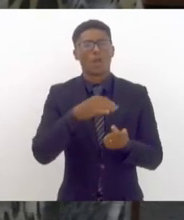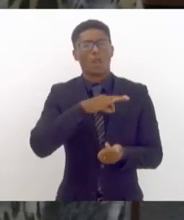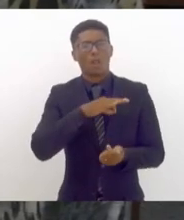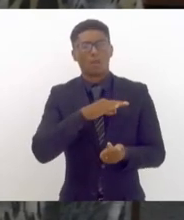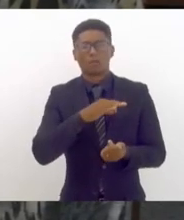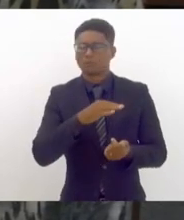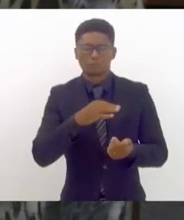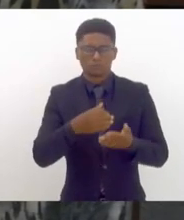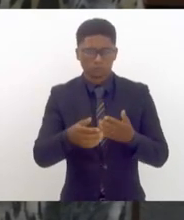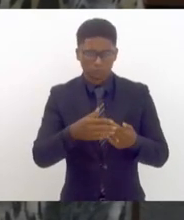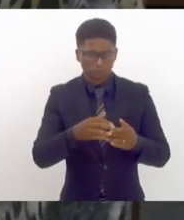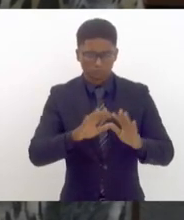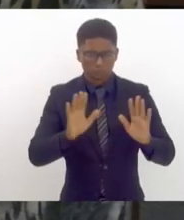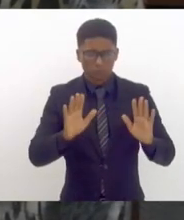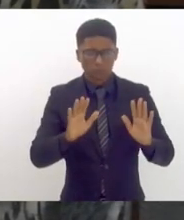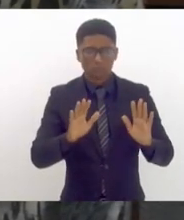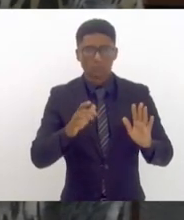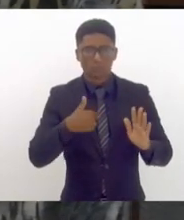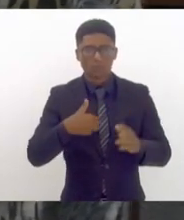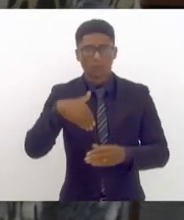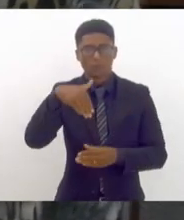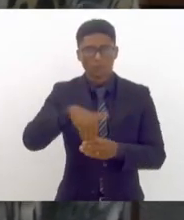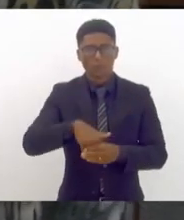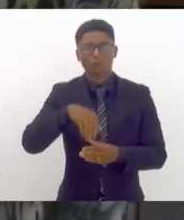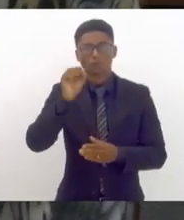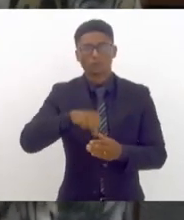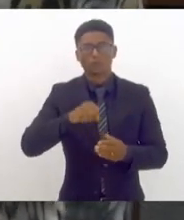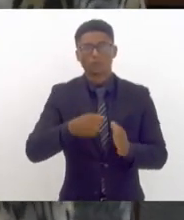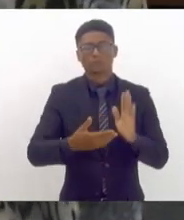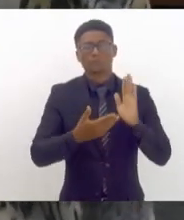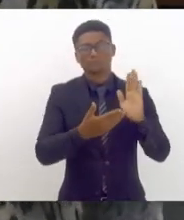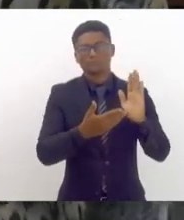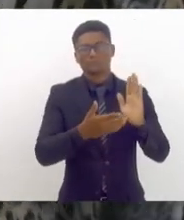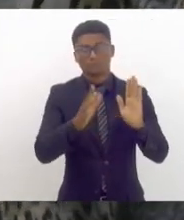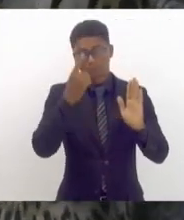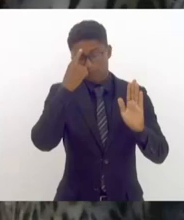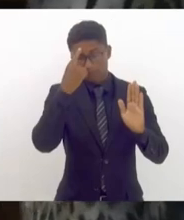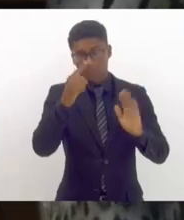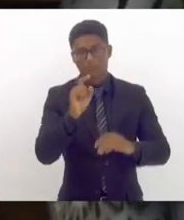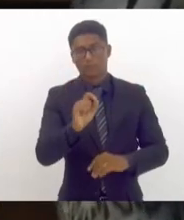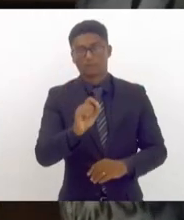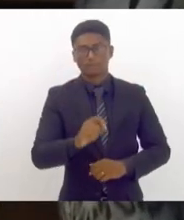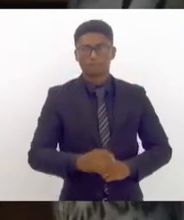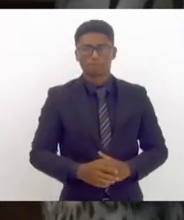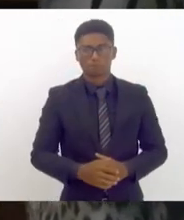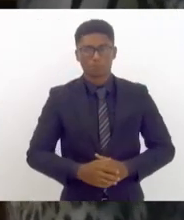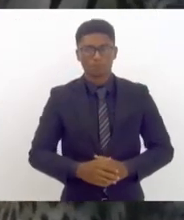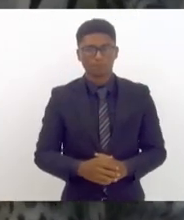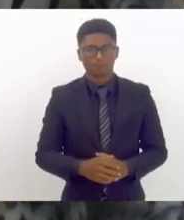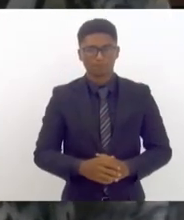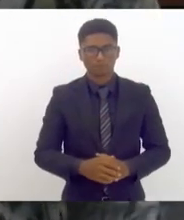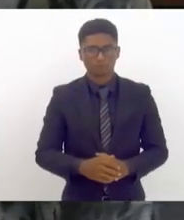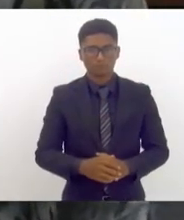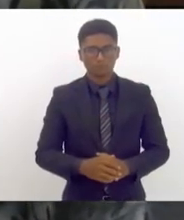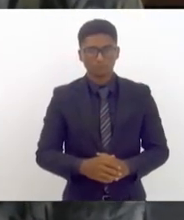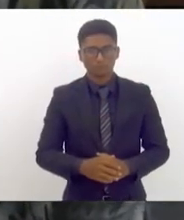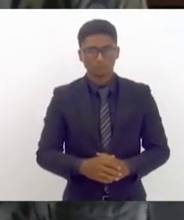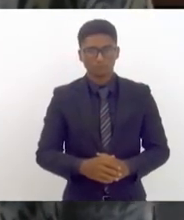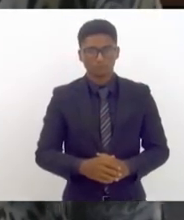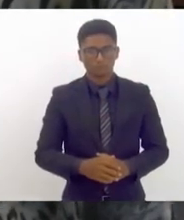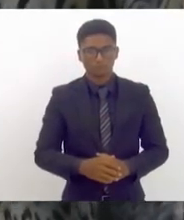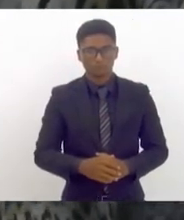estou caminhando a votação favorável. E lembrando uma coisa de a Vossa Excelência, mudou